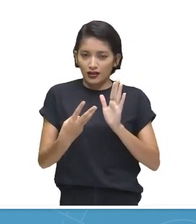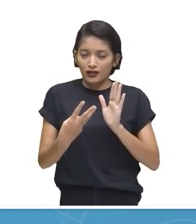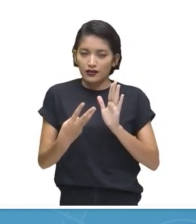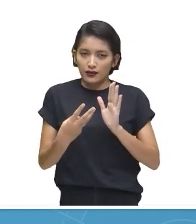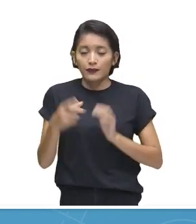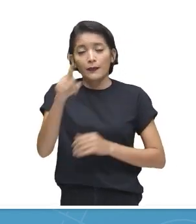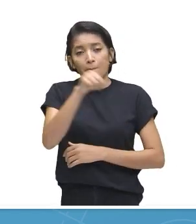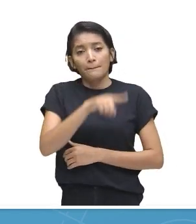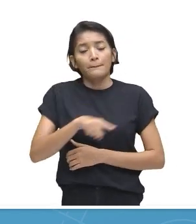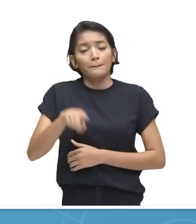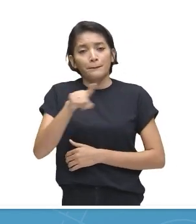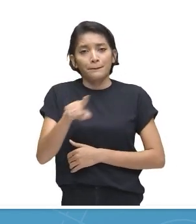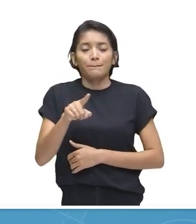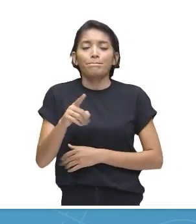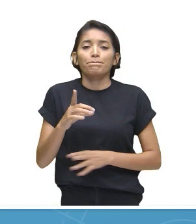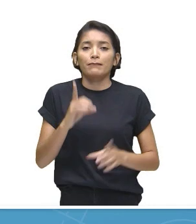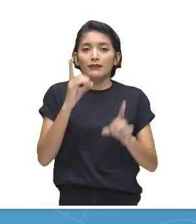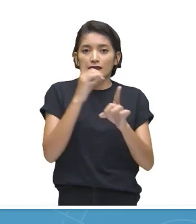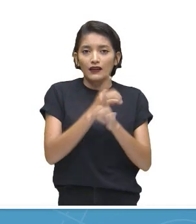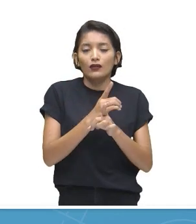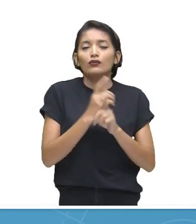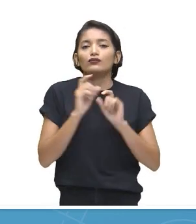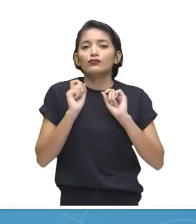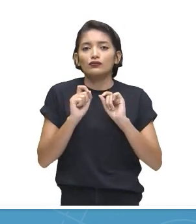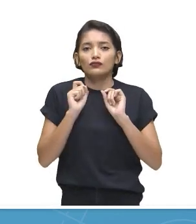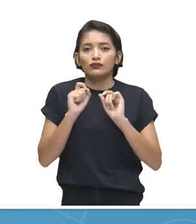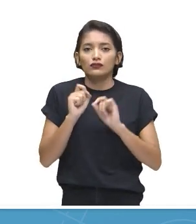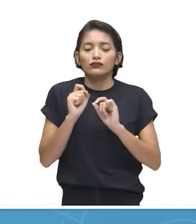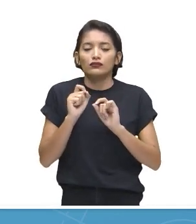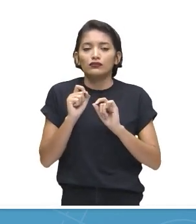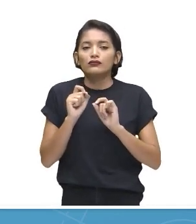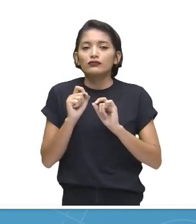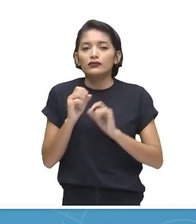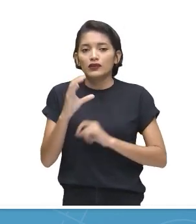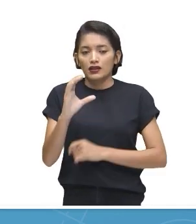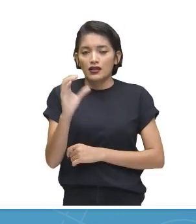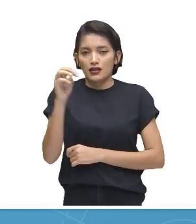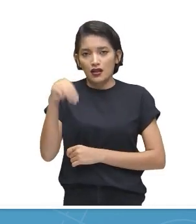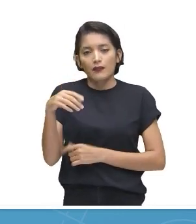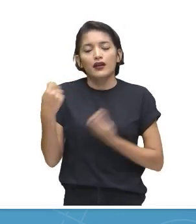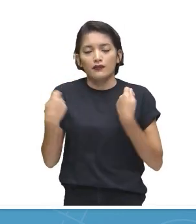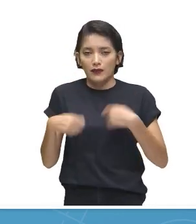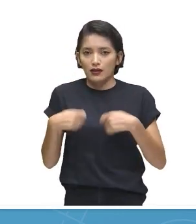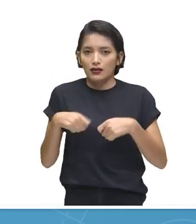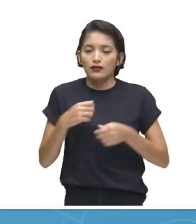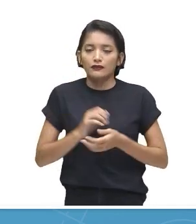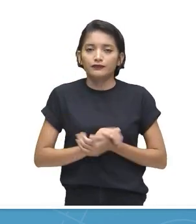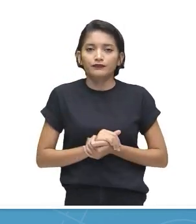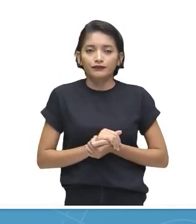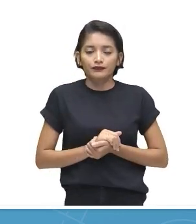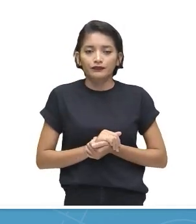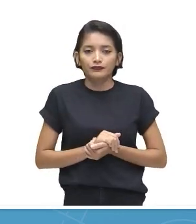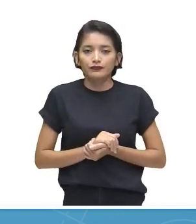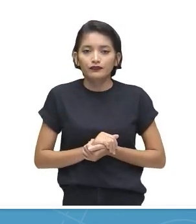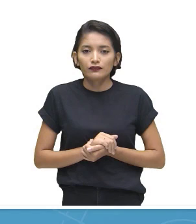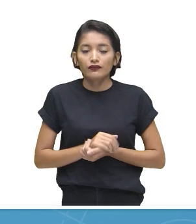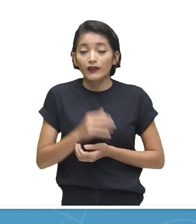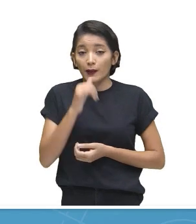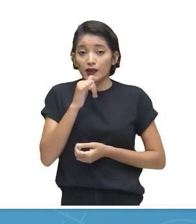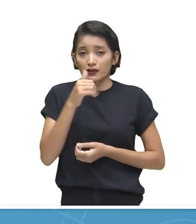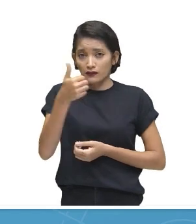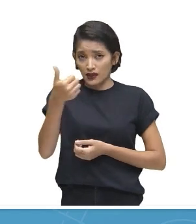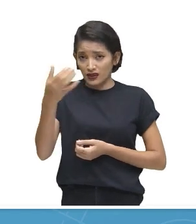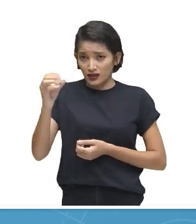né, para você encontrar os centímetros que você está precisando. Então, se 100